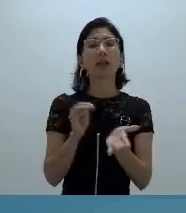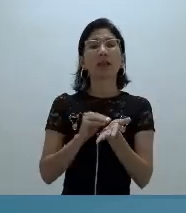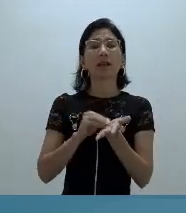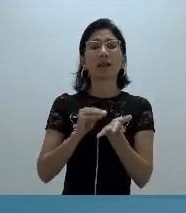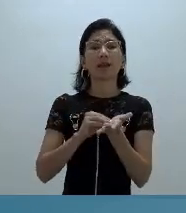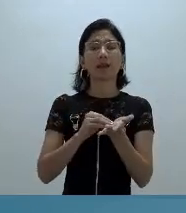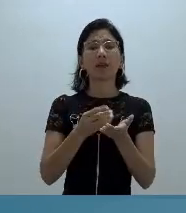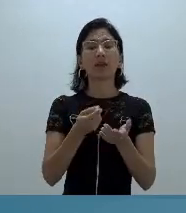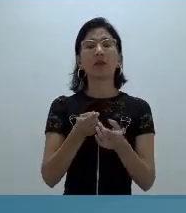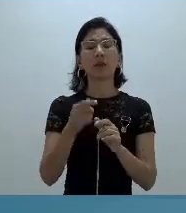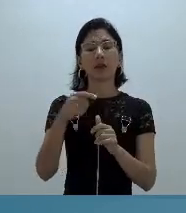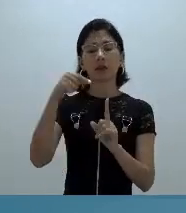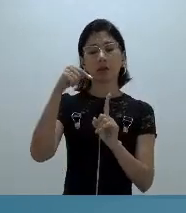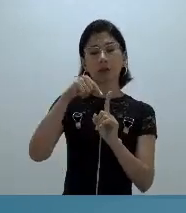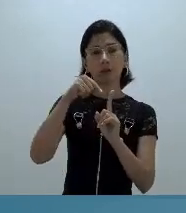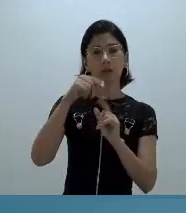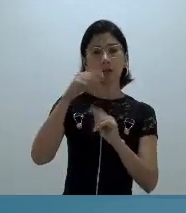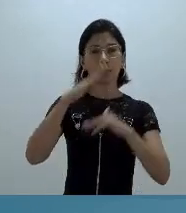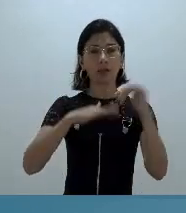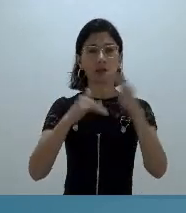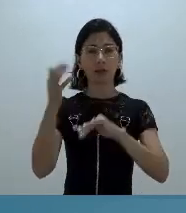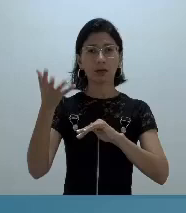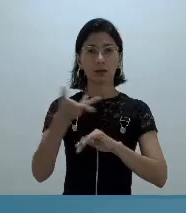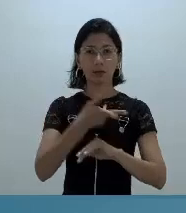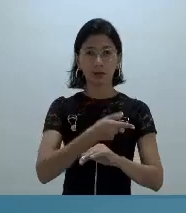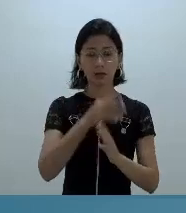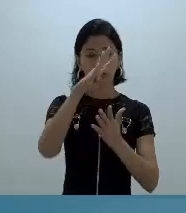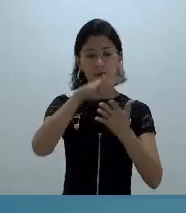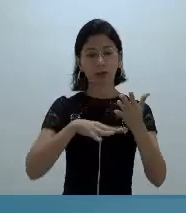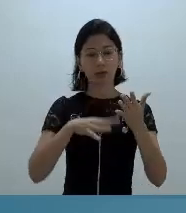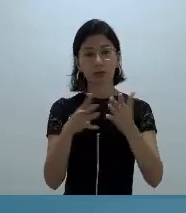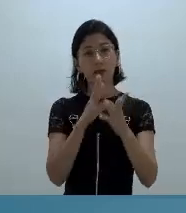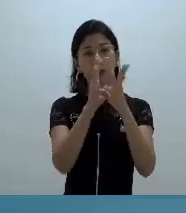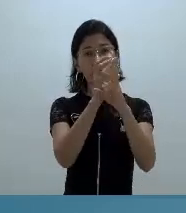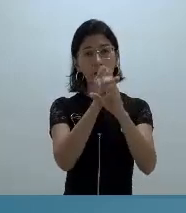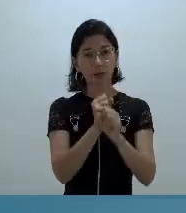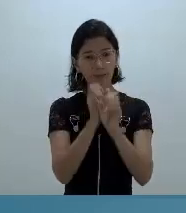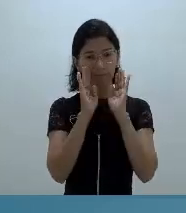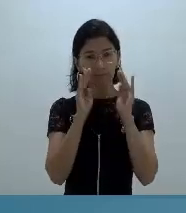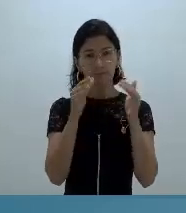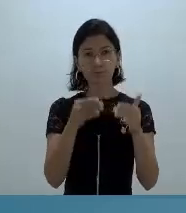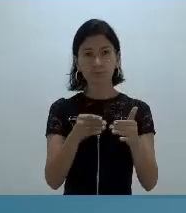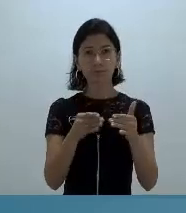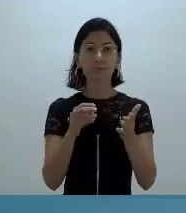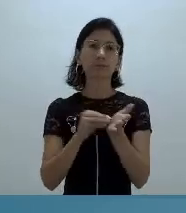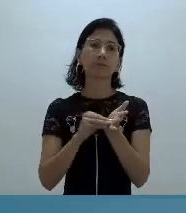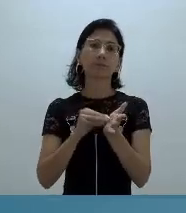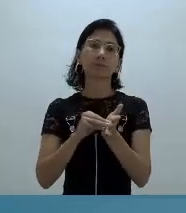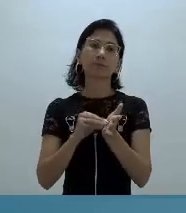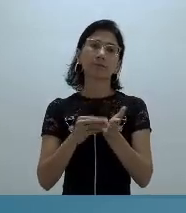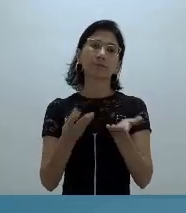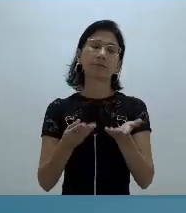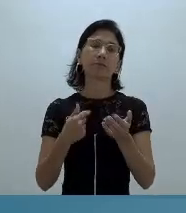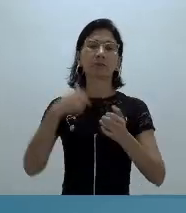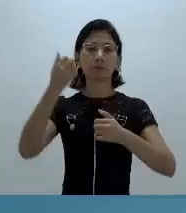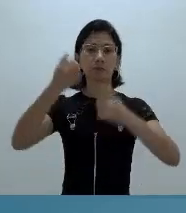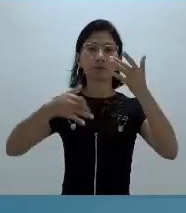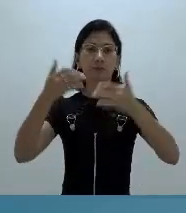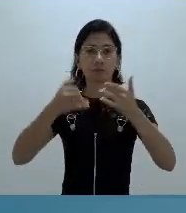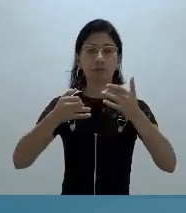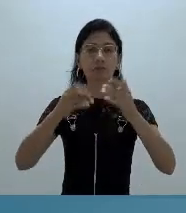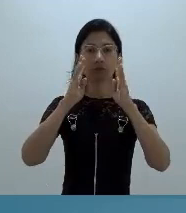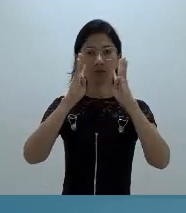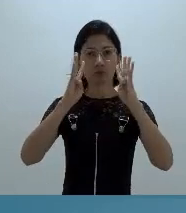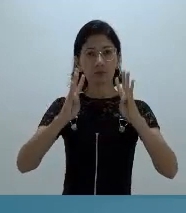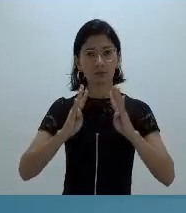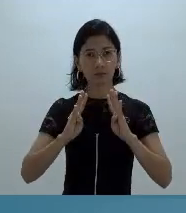ser apurado e pago a agravante. Razão desses argumentos, excelência, eu peço a atenção